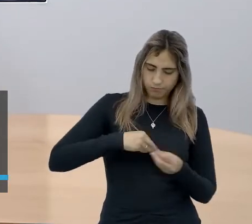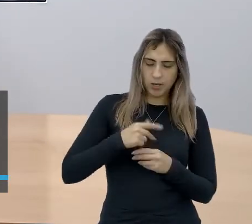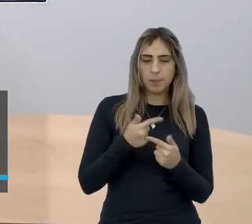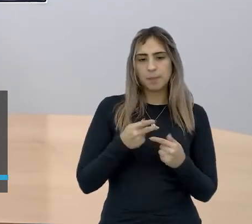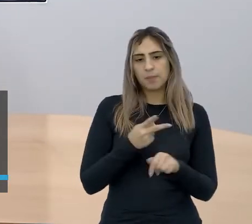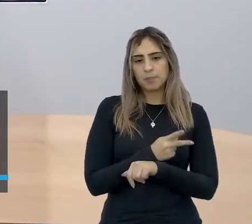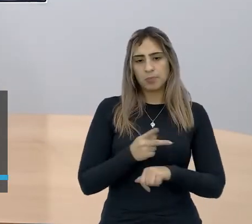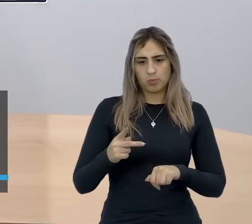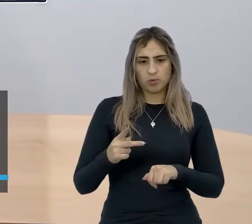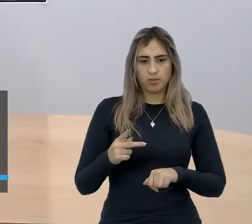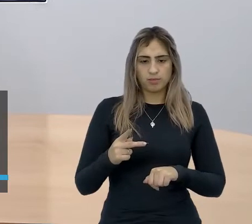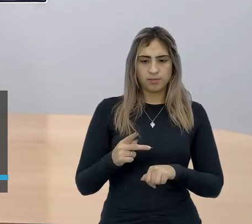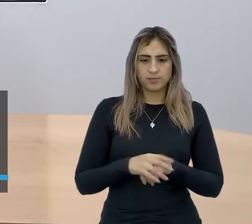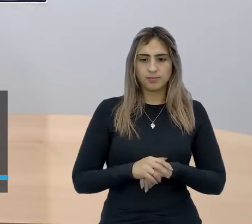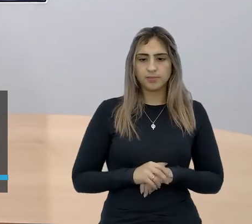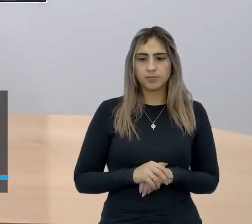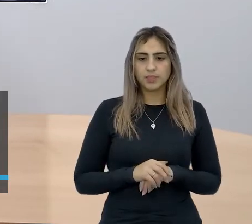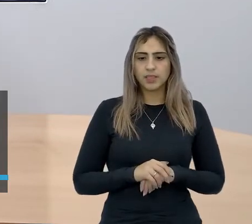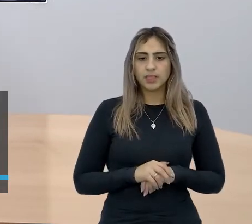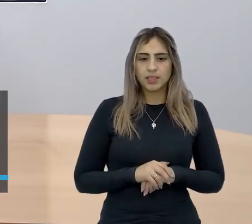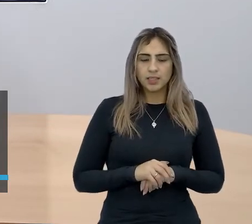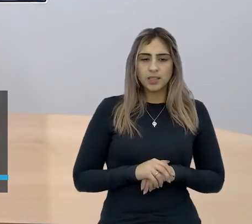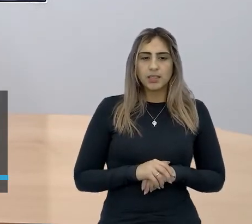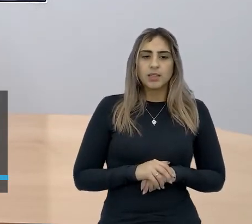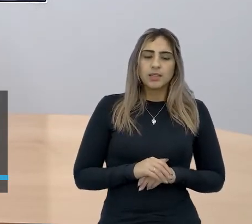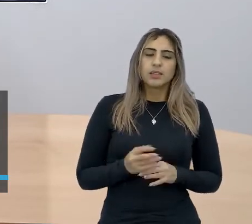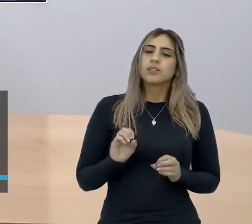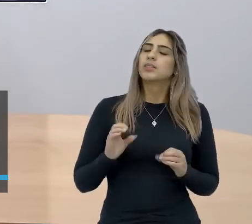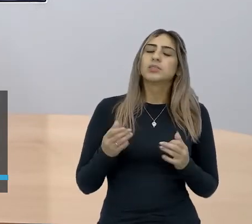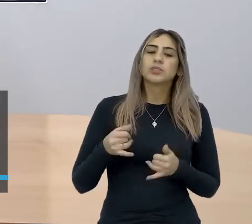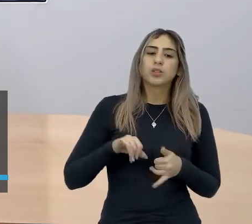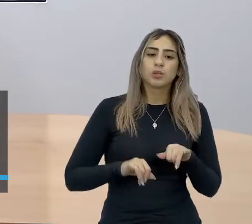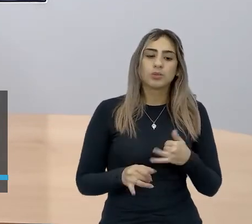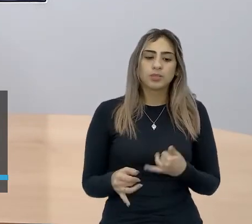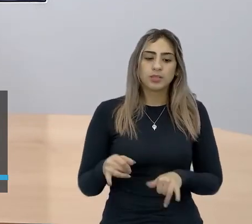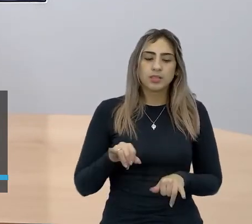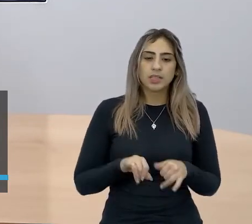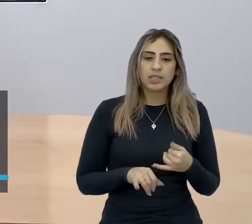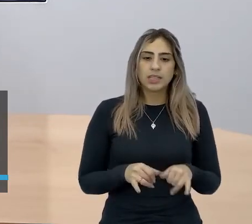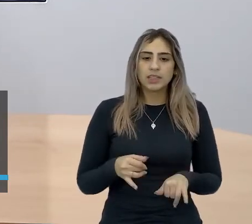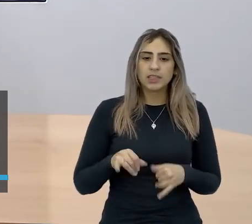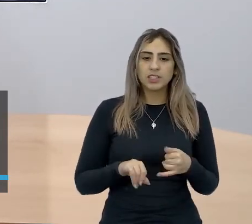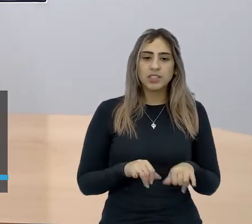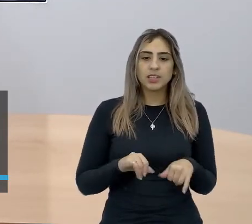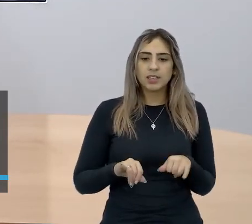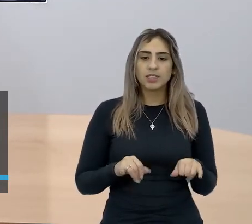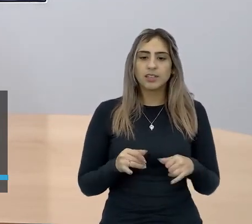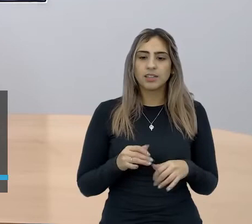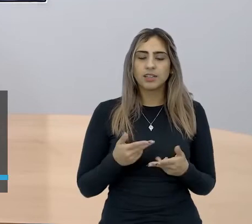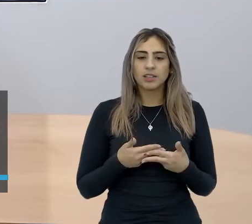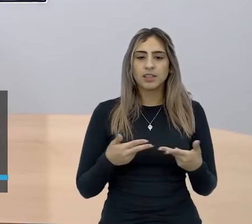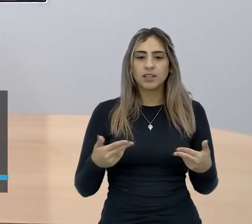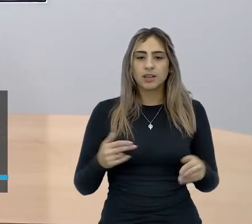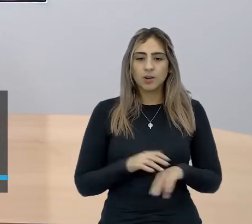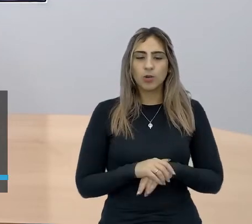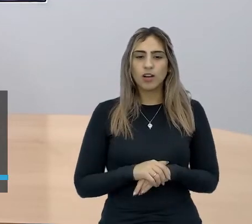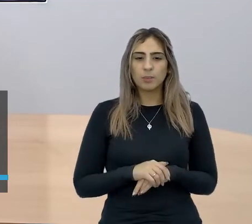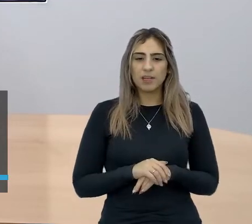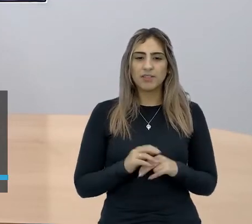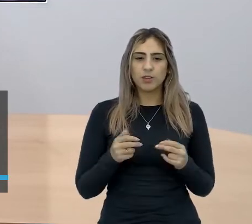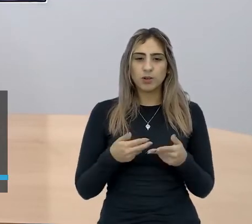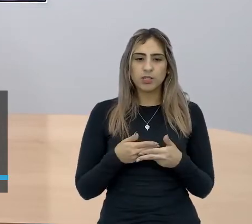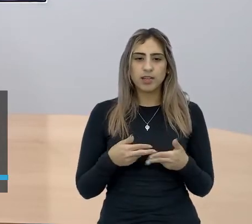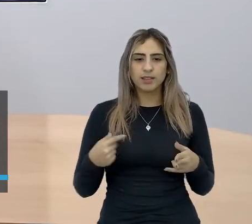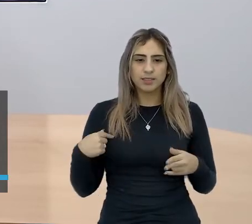pura. Vamos falar de solução e a solução, ela sempre vai ser uma mistura. Então, como é que a gente identifica a